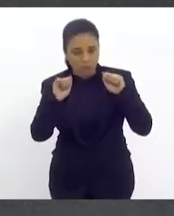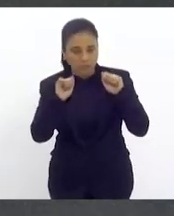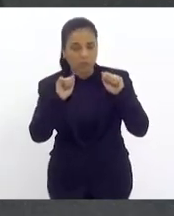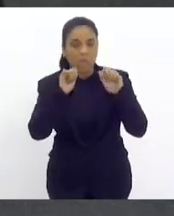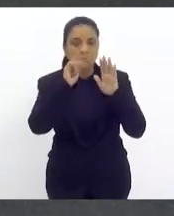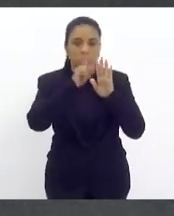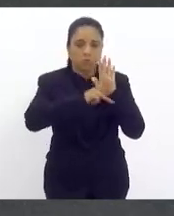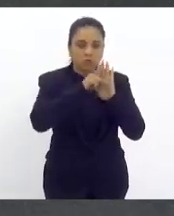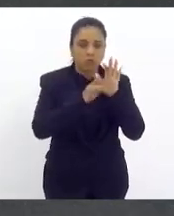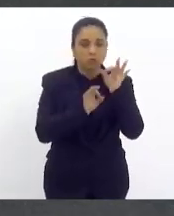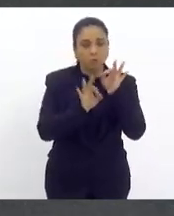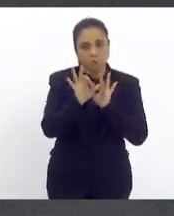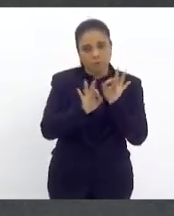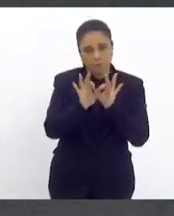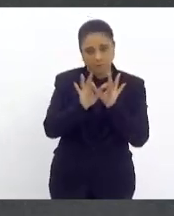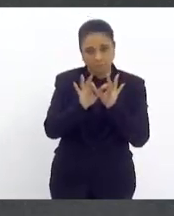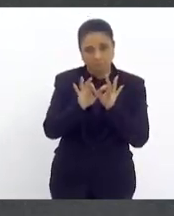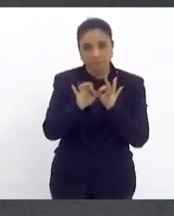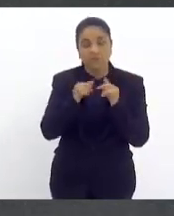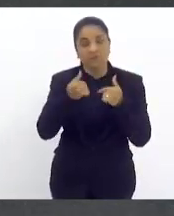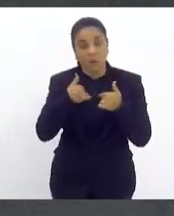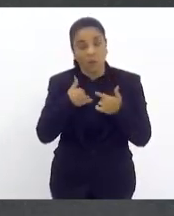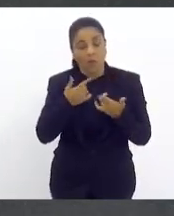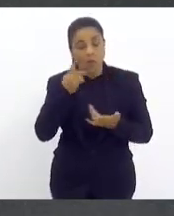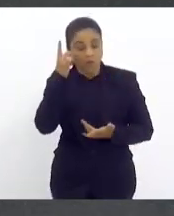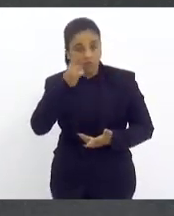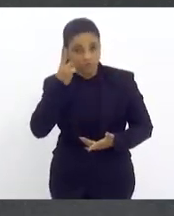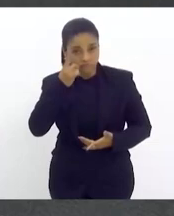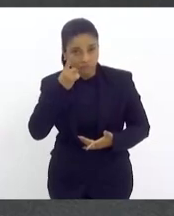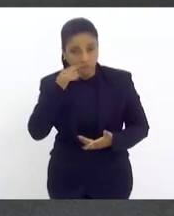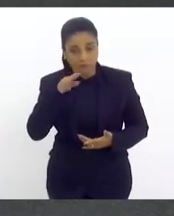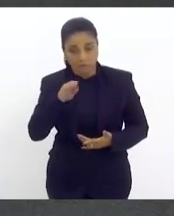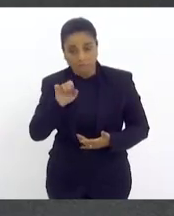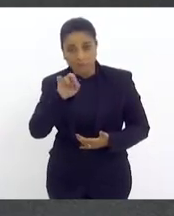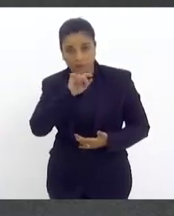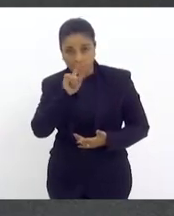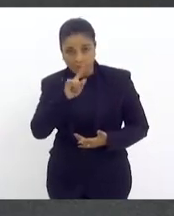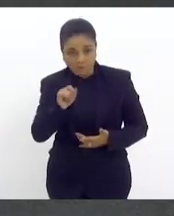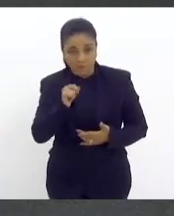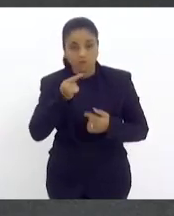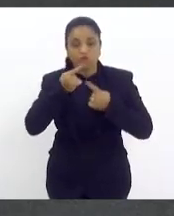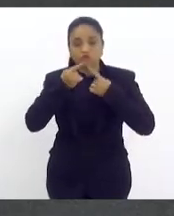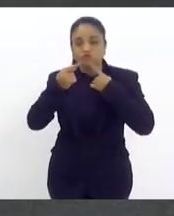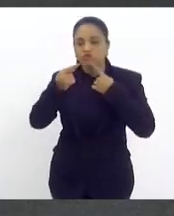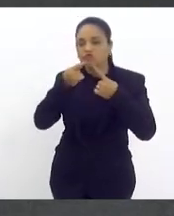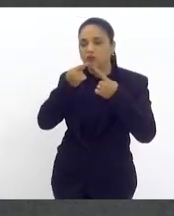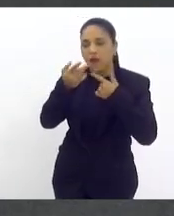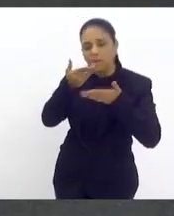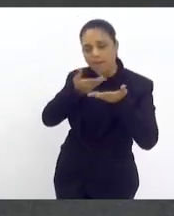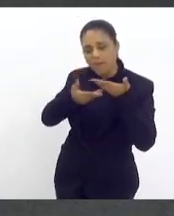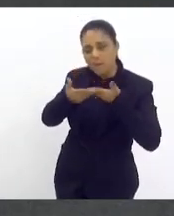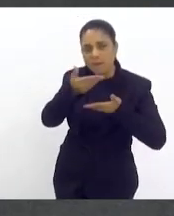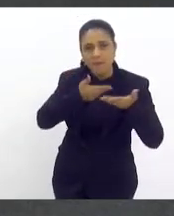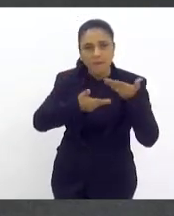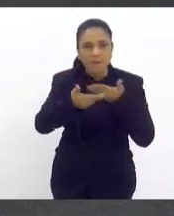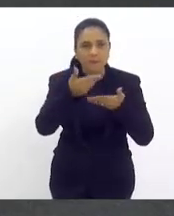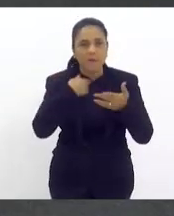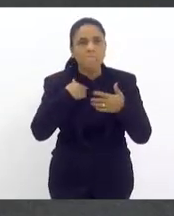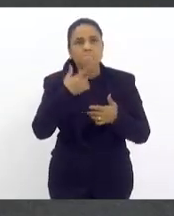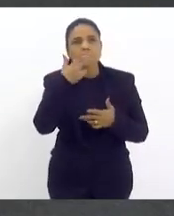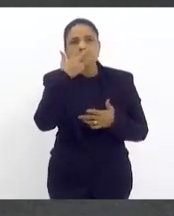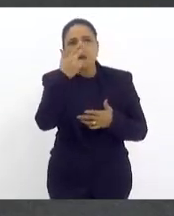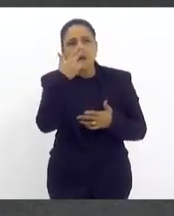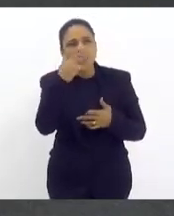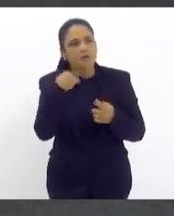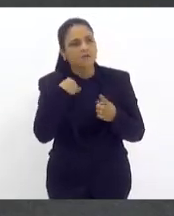nós Deputado brasão íamos ter digamos assim um diálogo porque às vezes parece que a gente tá fazendo uma indicação